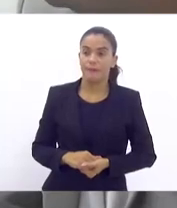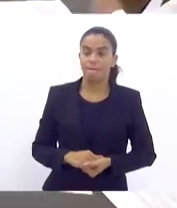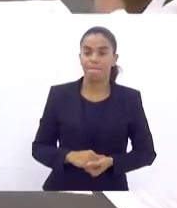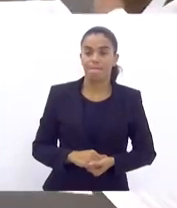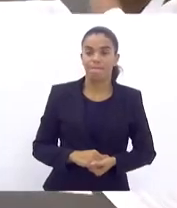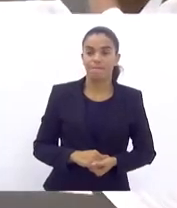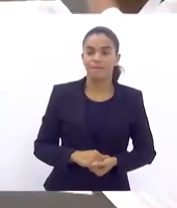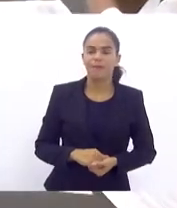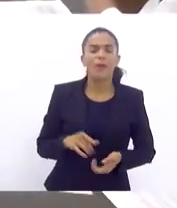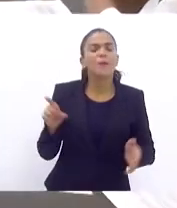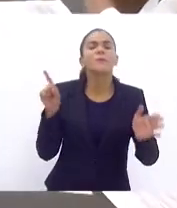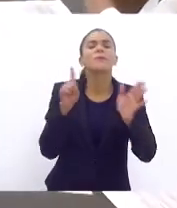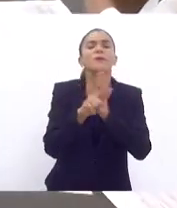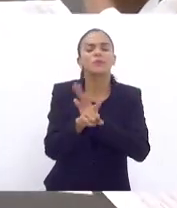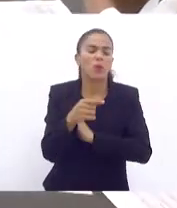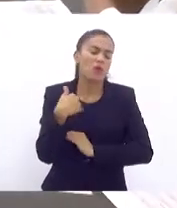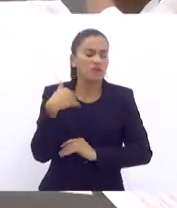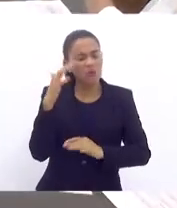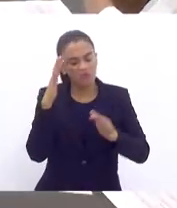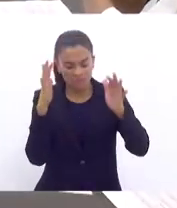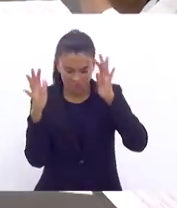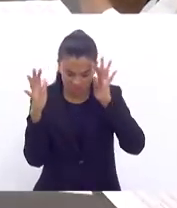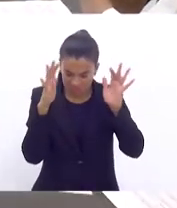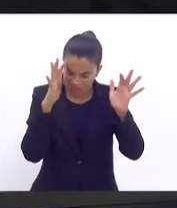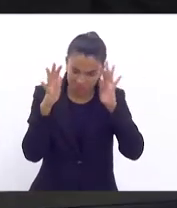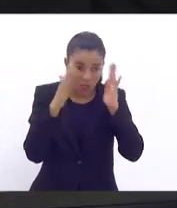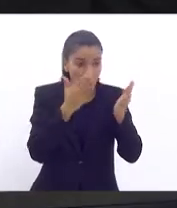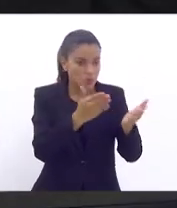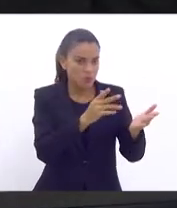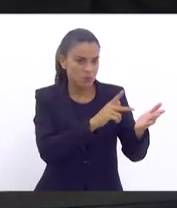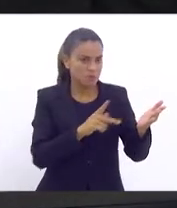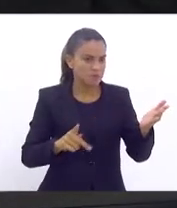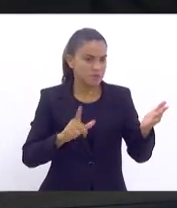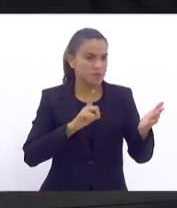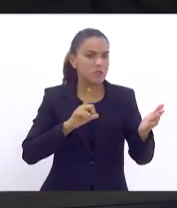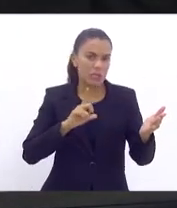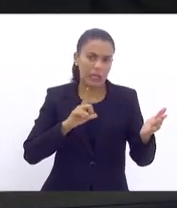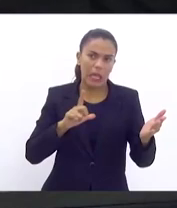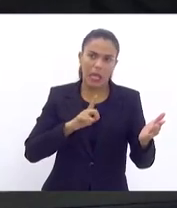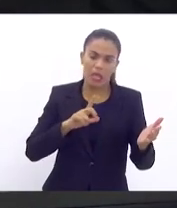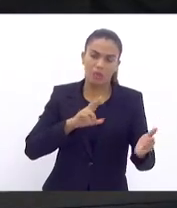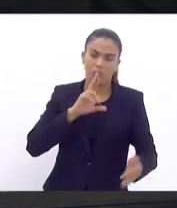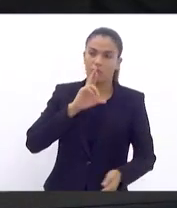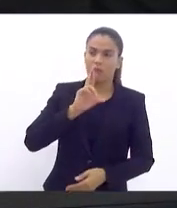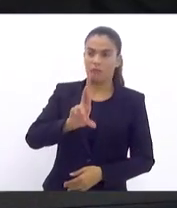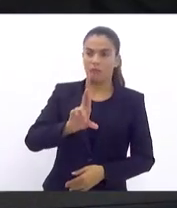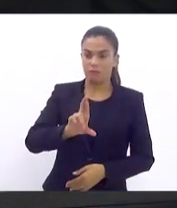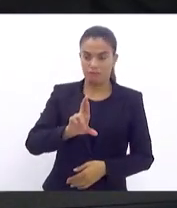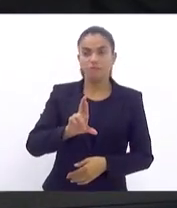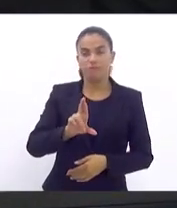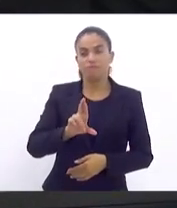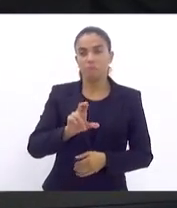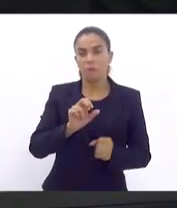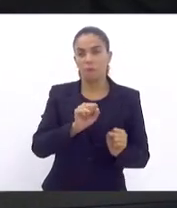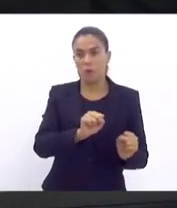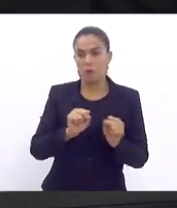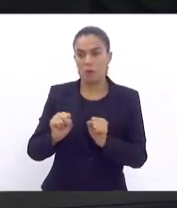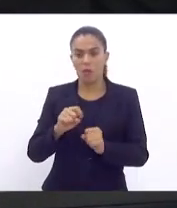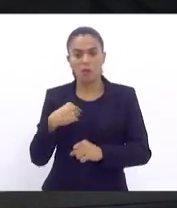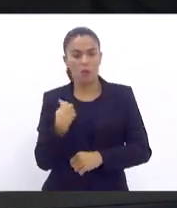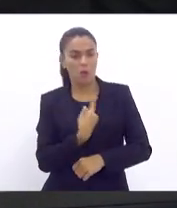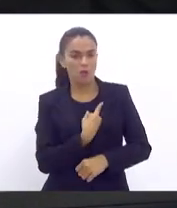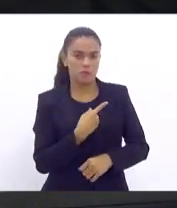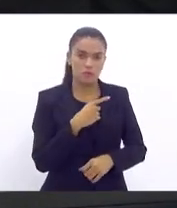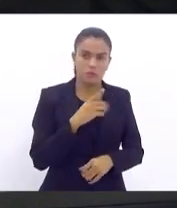enfim me pergunto eu me pergunto vossa excelência tem a prerrogativa como presidente e obviamente nós respeitamos